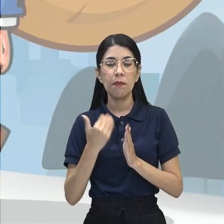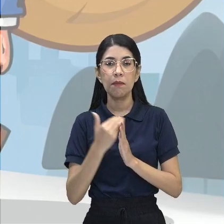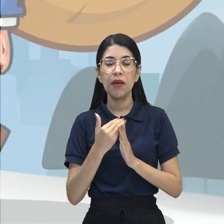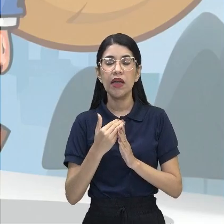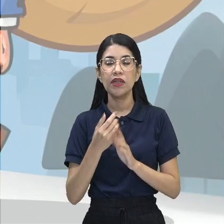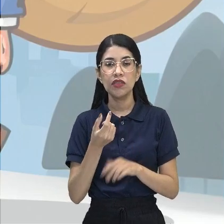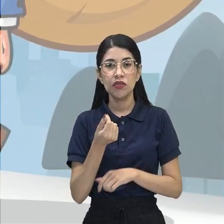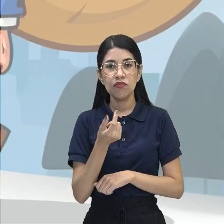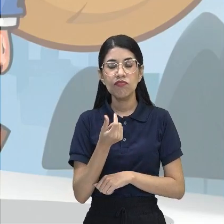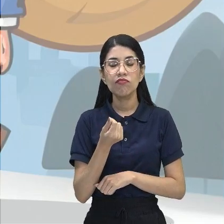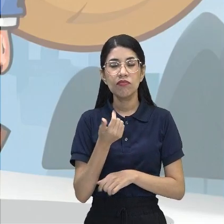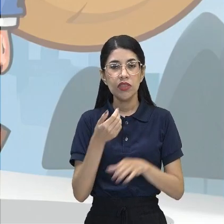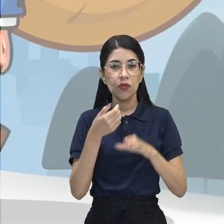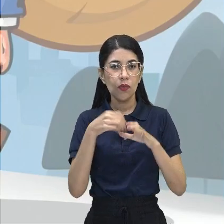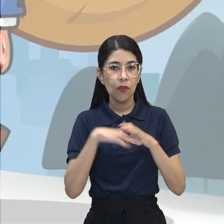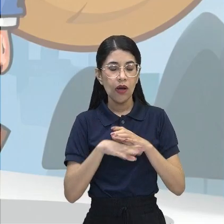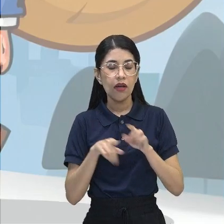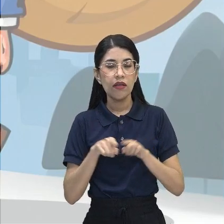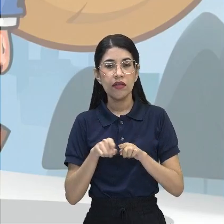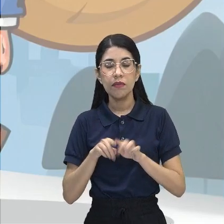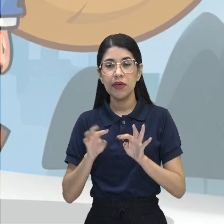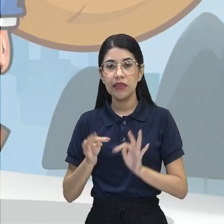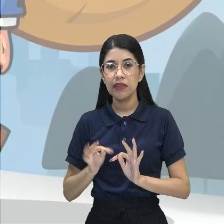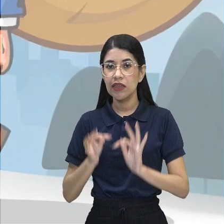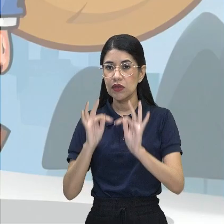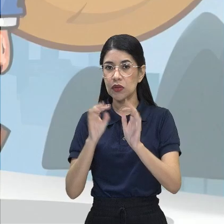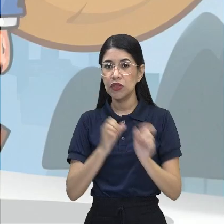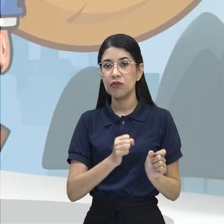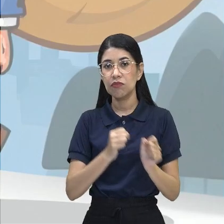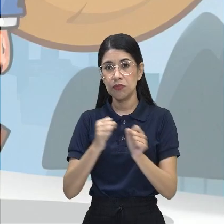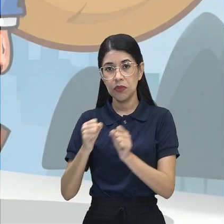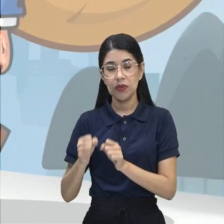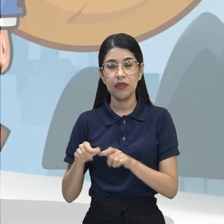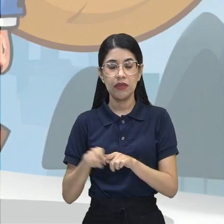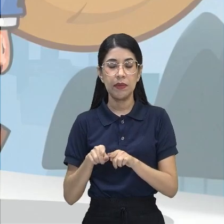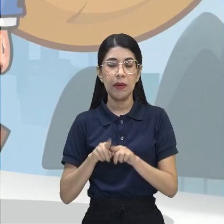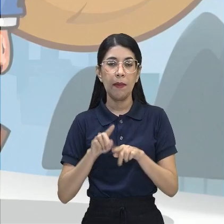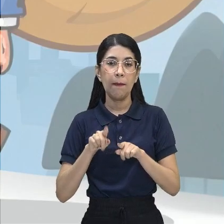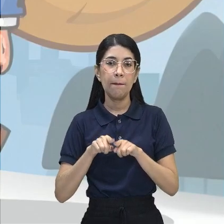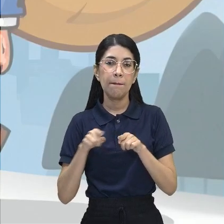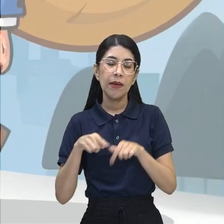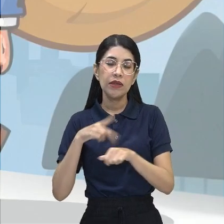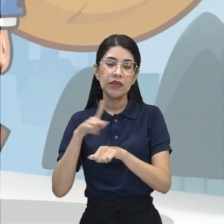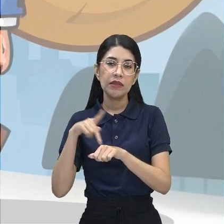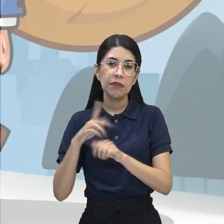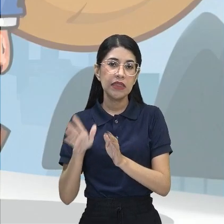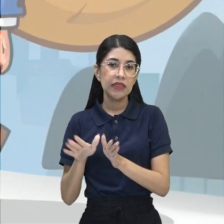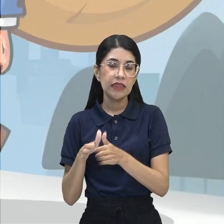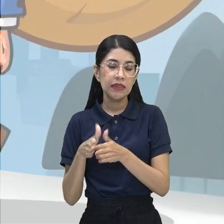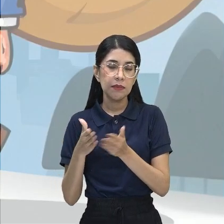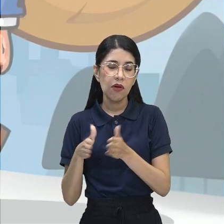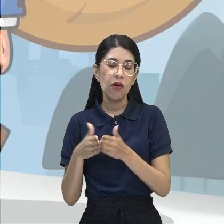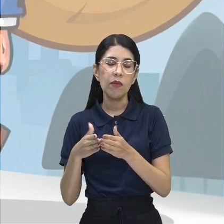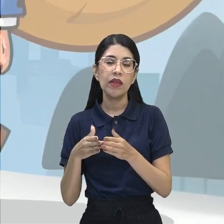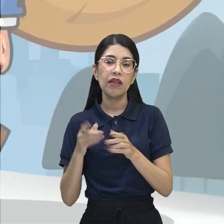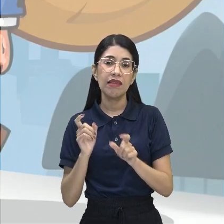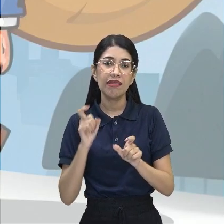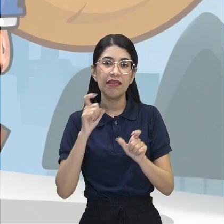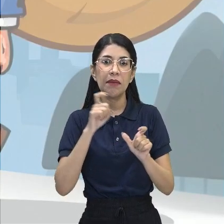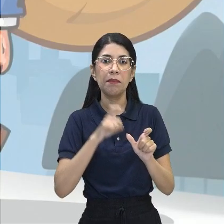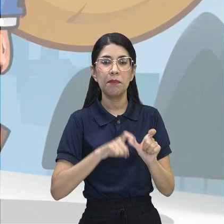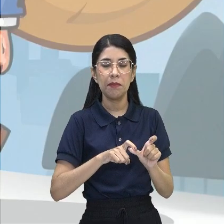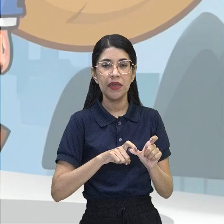mais dinheiro, e tecnologia e poder. As nações mais pobres, elas tornam-se dependentes desses